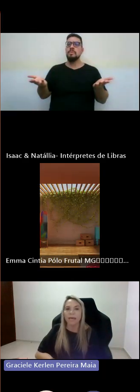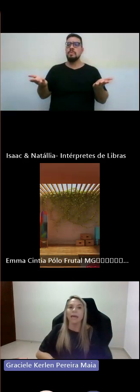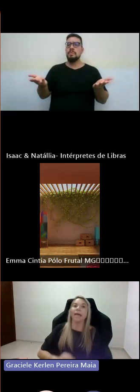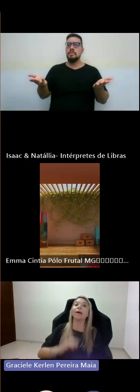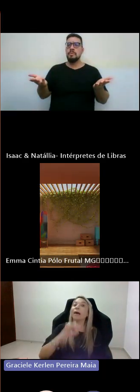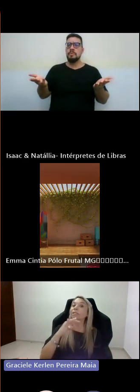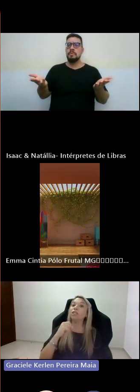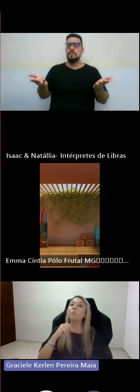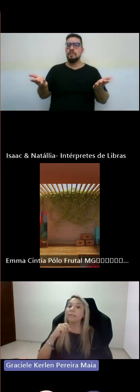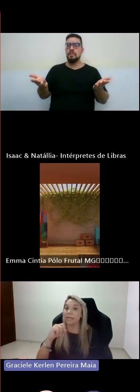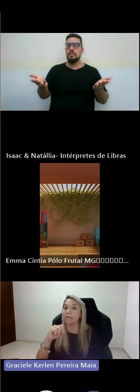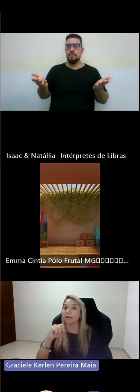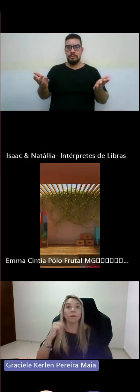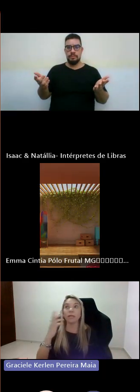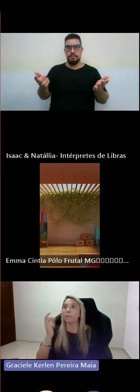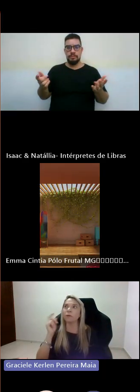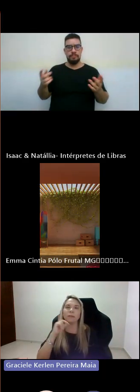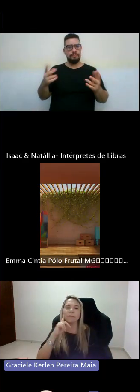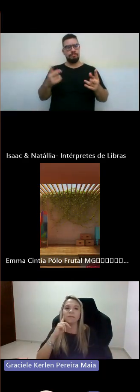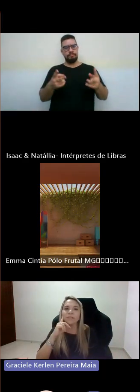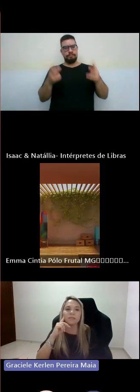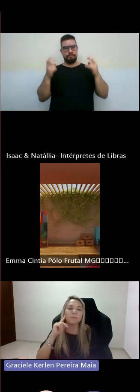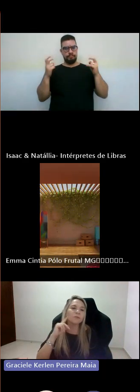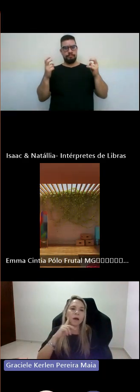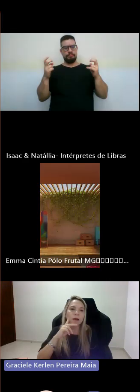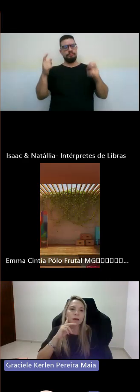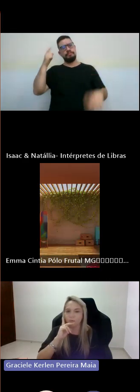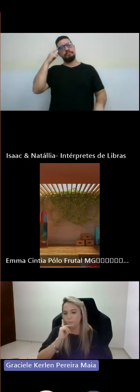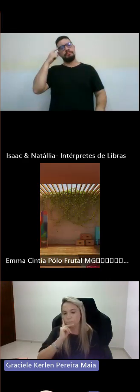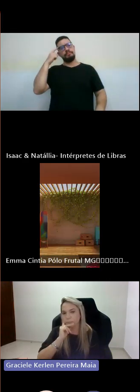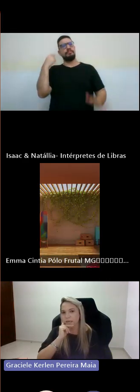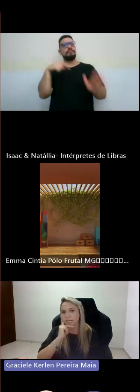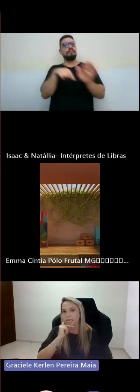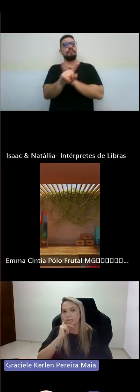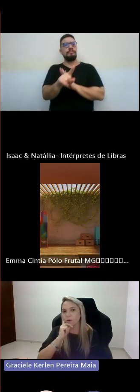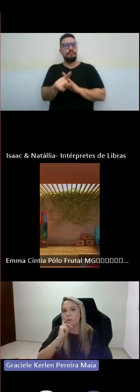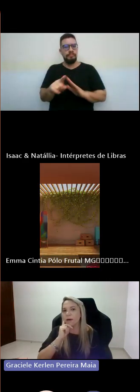balão. Eu poderia perguntar para vocês, pessoal,